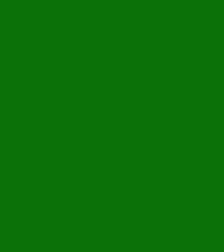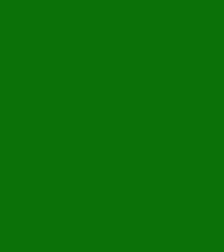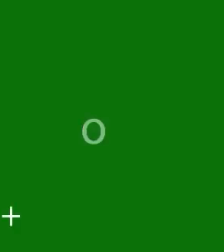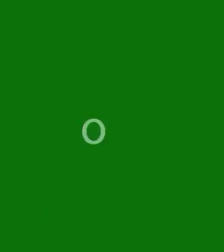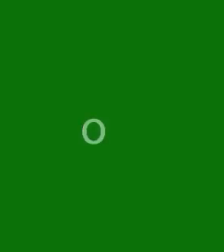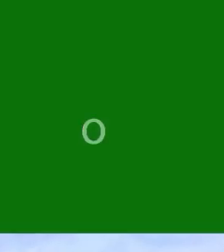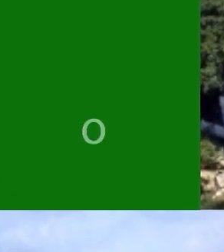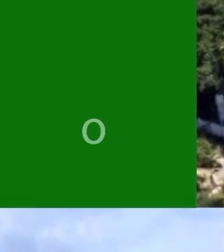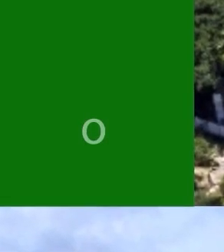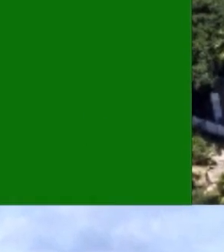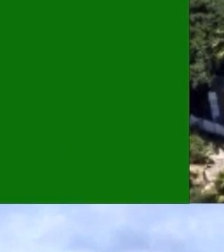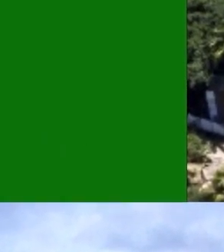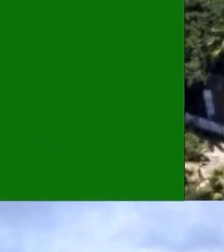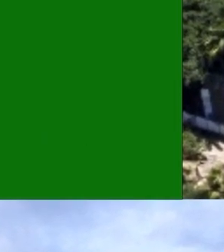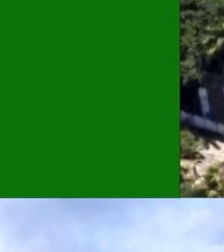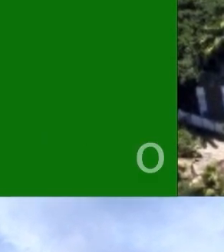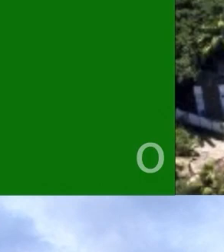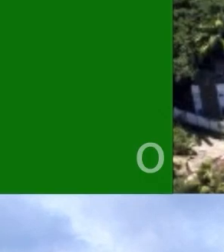currículos